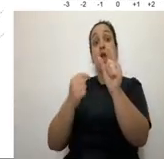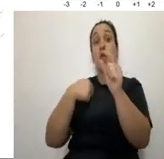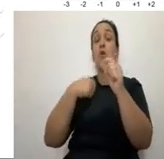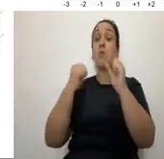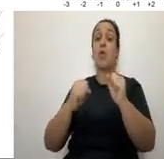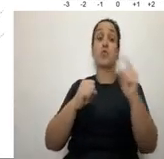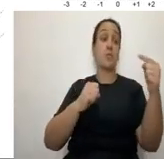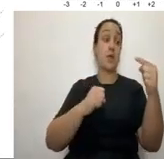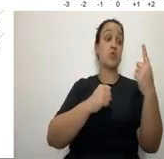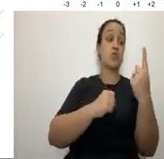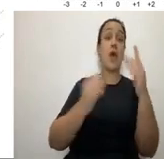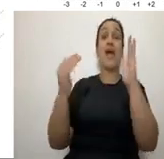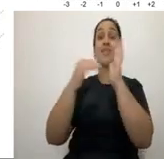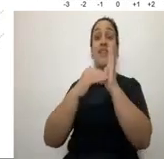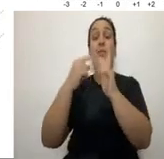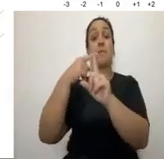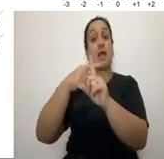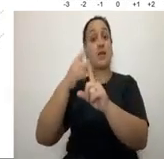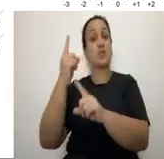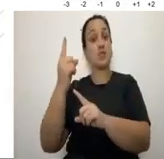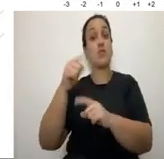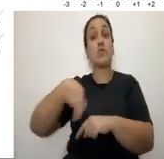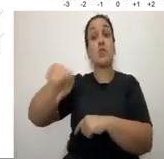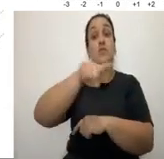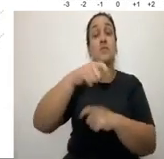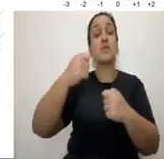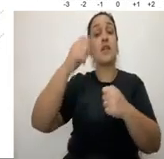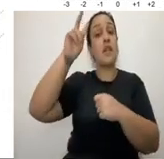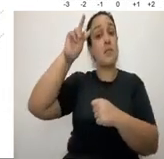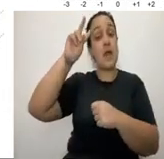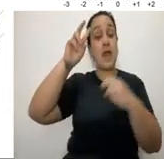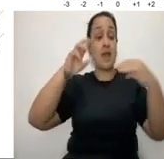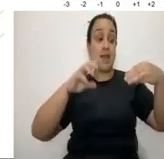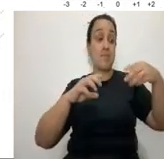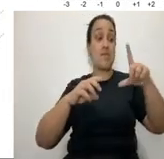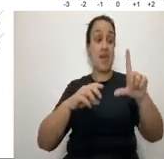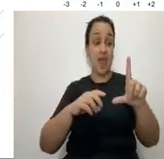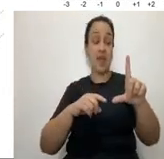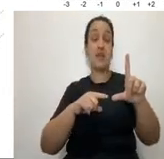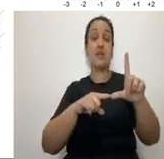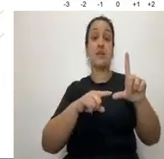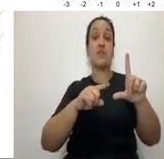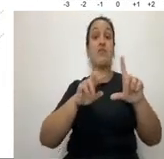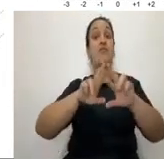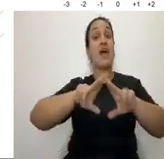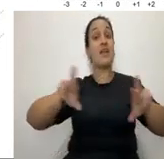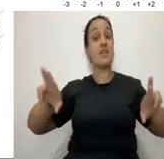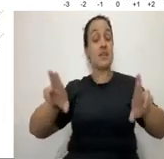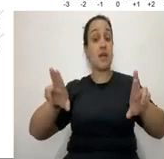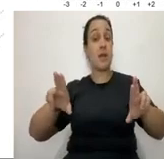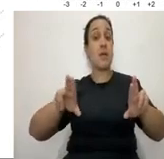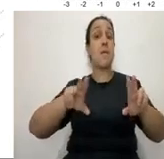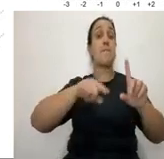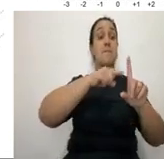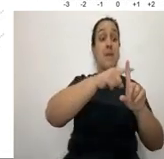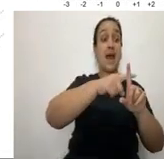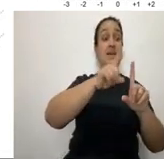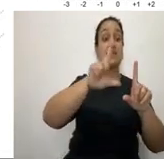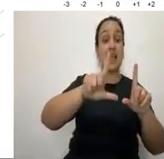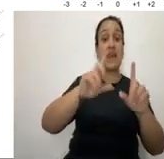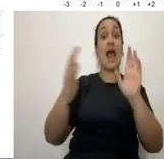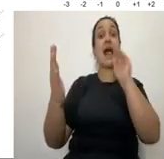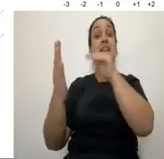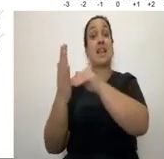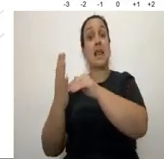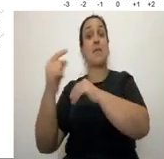eu posso ir de menos 1 até mais 1. Lembram que o ml varia de mais